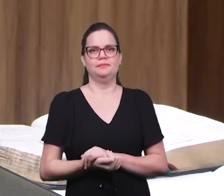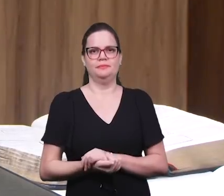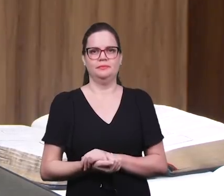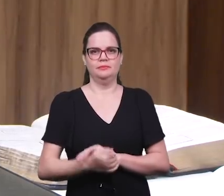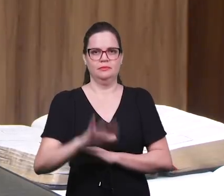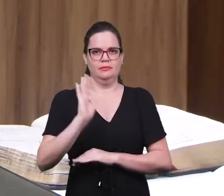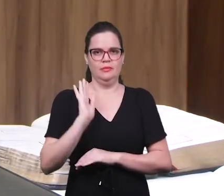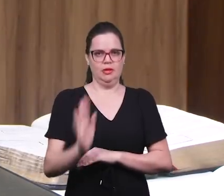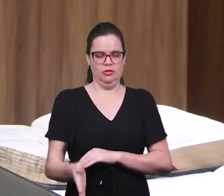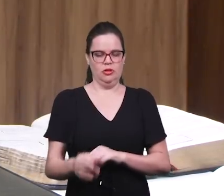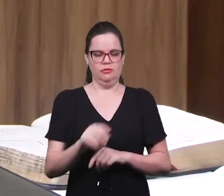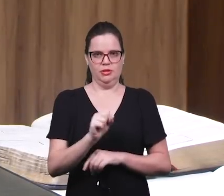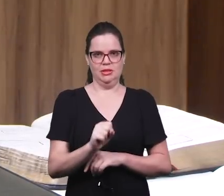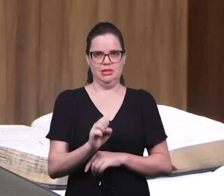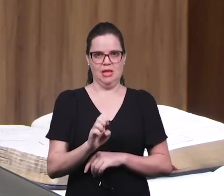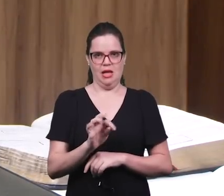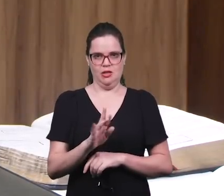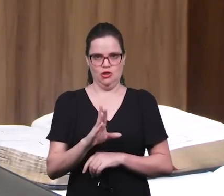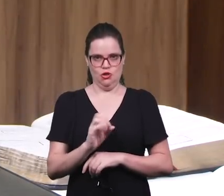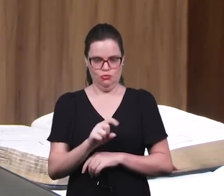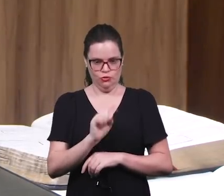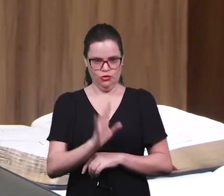foi o sétimo imperador,